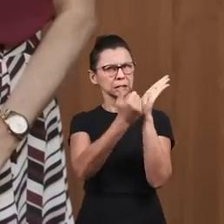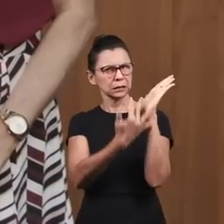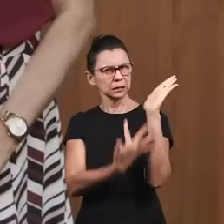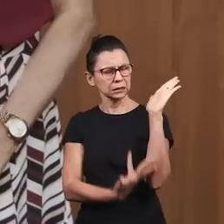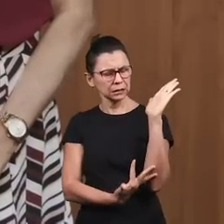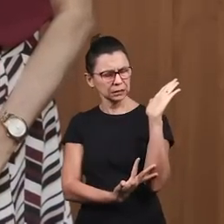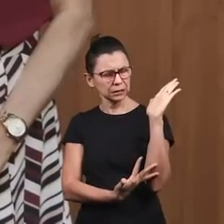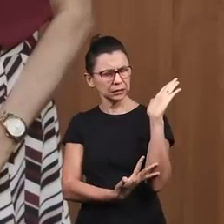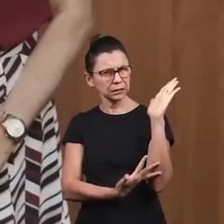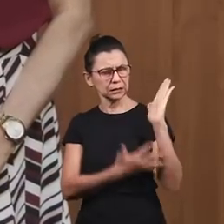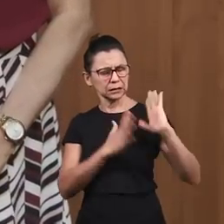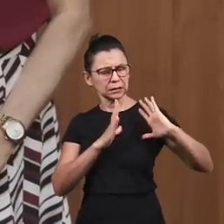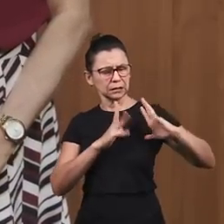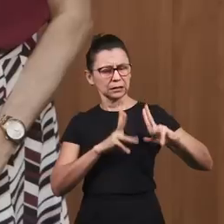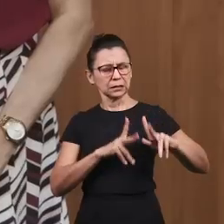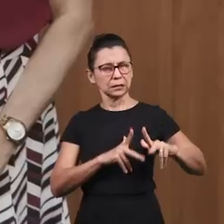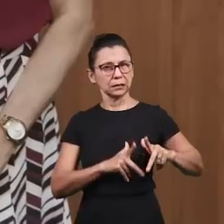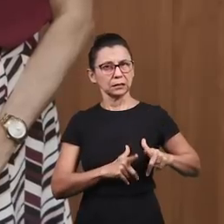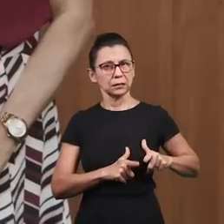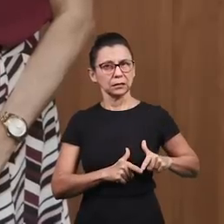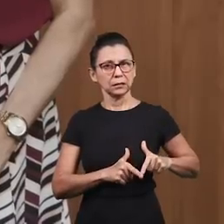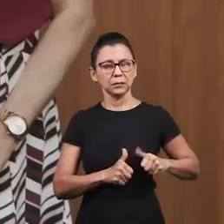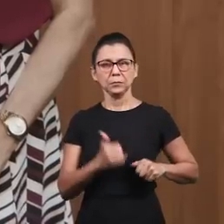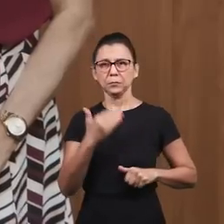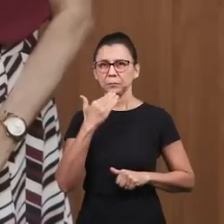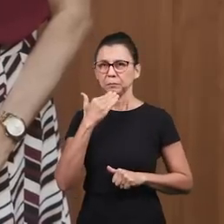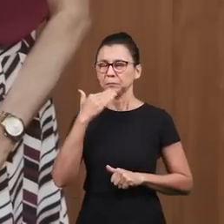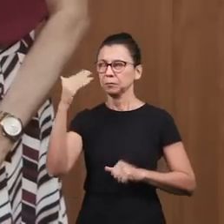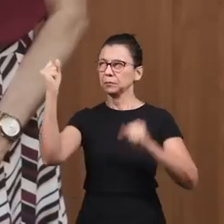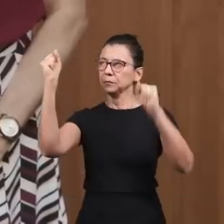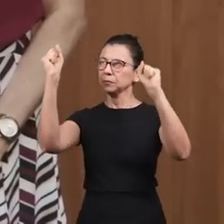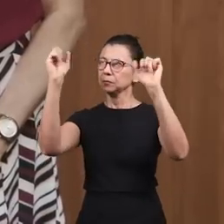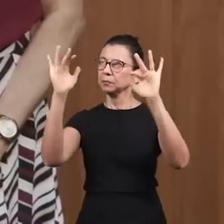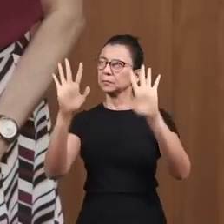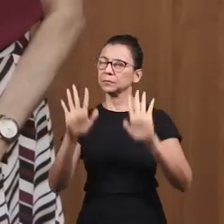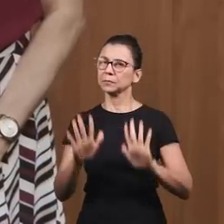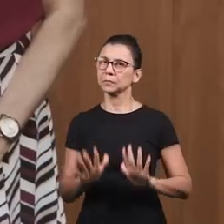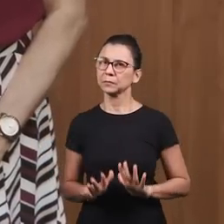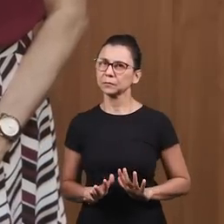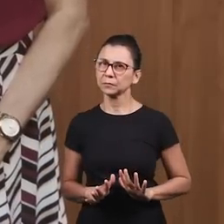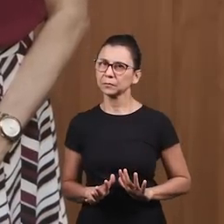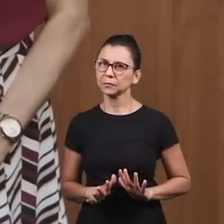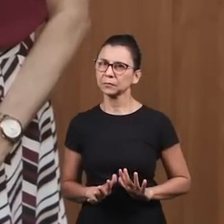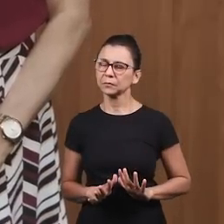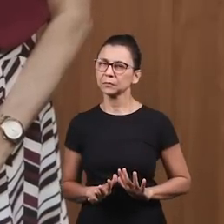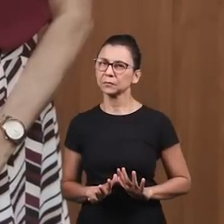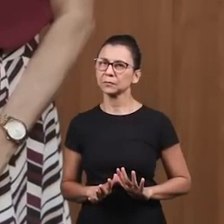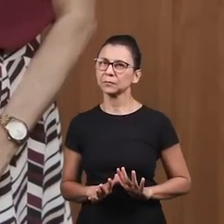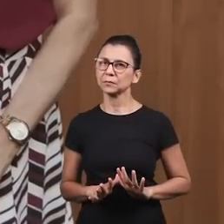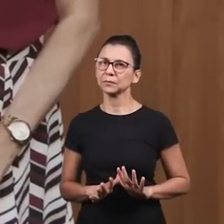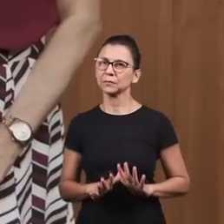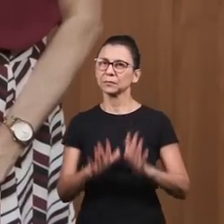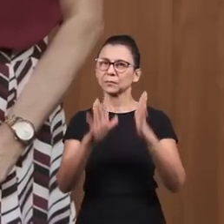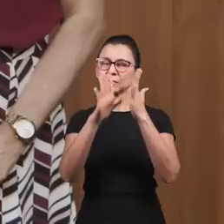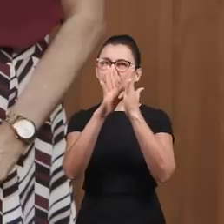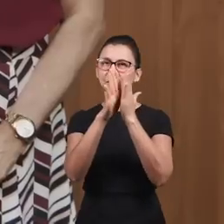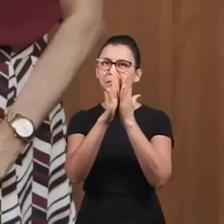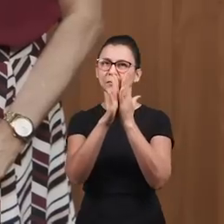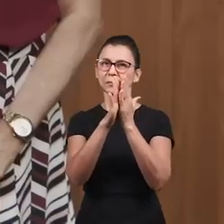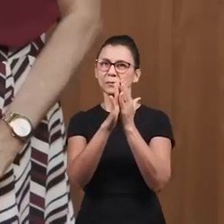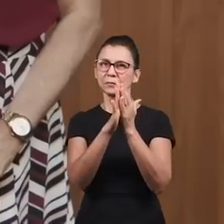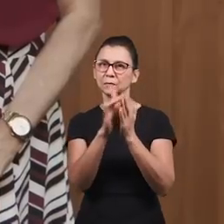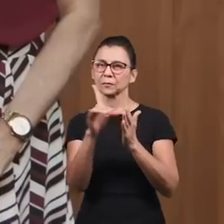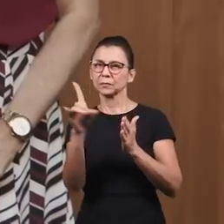sangue que limpa o nosso coração. Pedimos a Tua bênção. Senhor, que a Tua palavra,